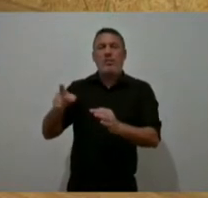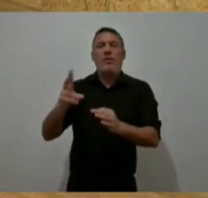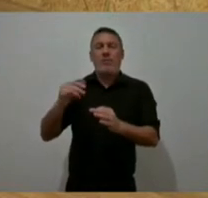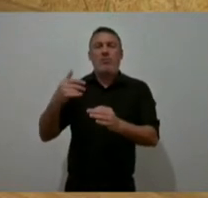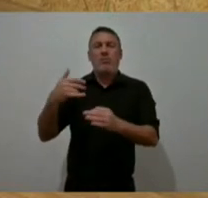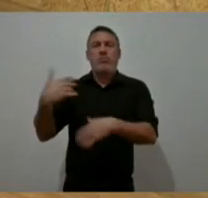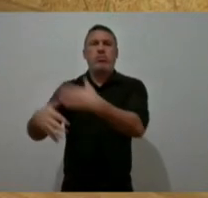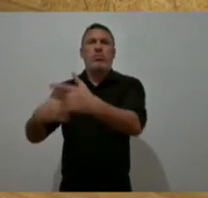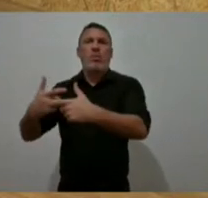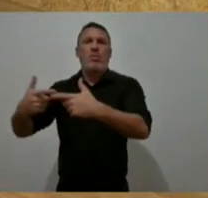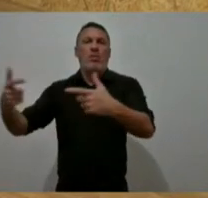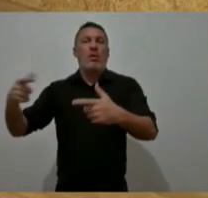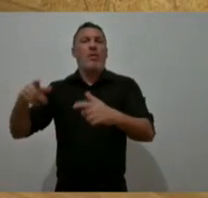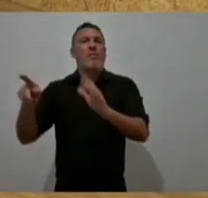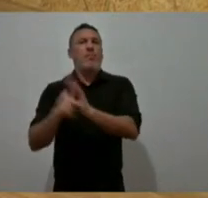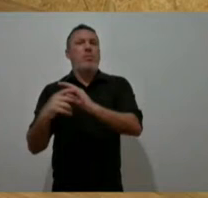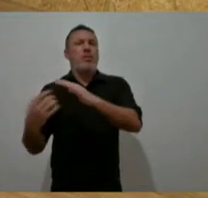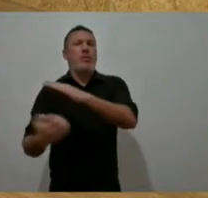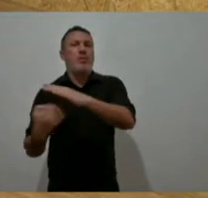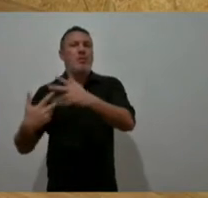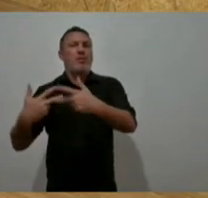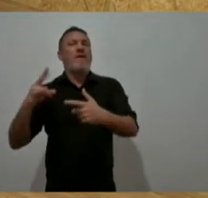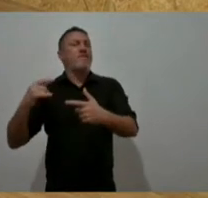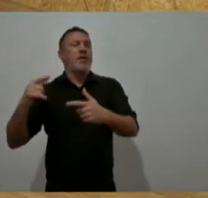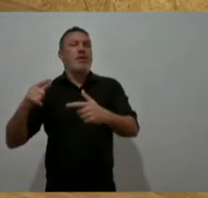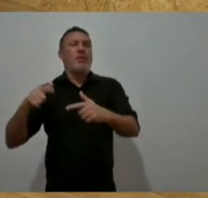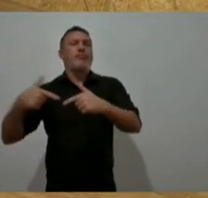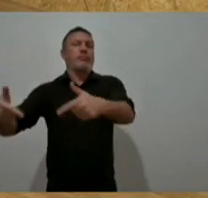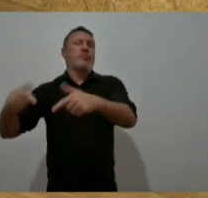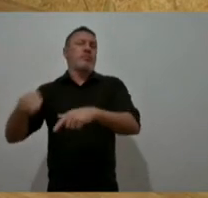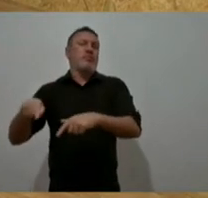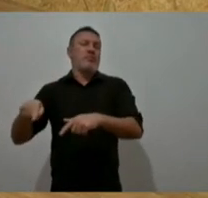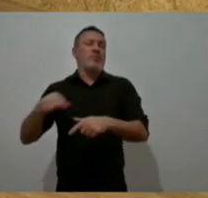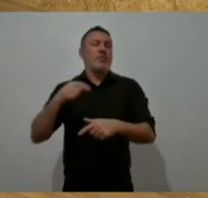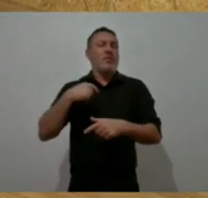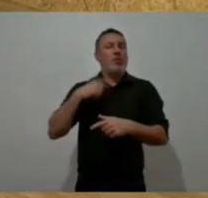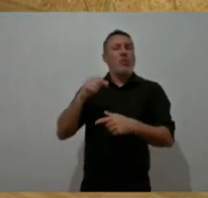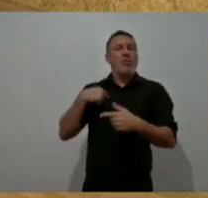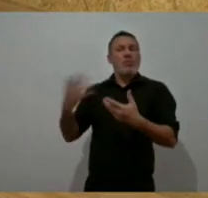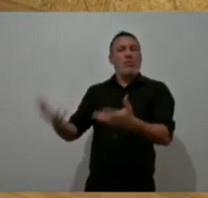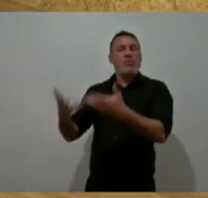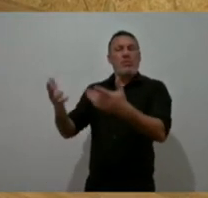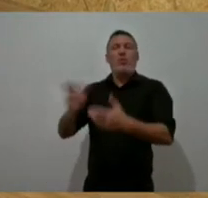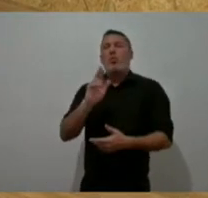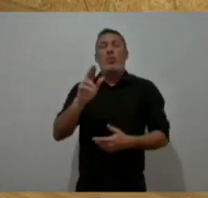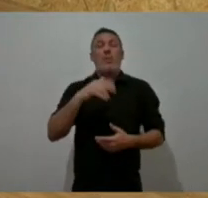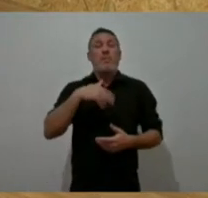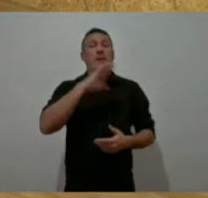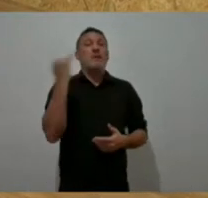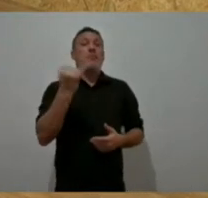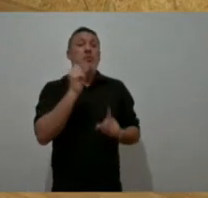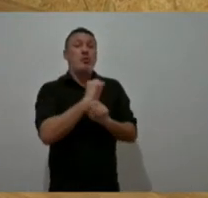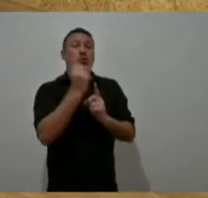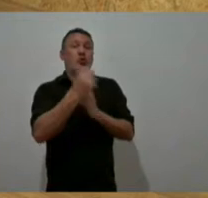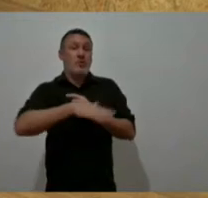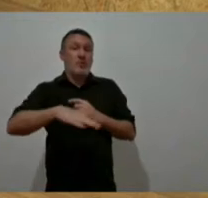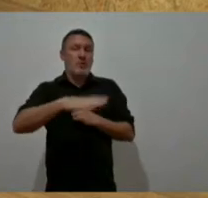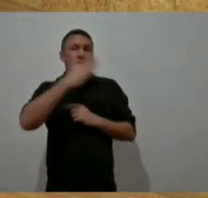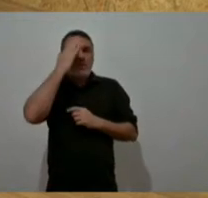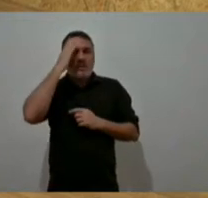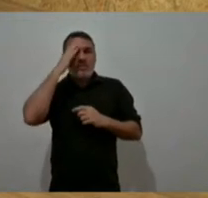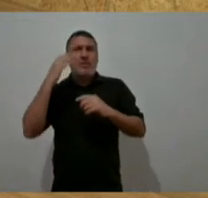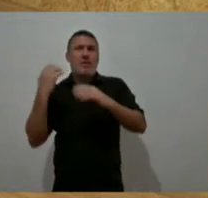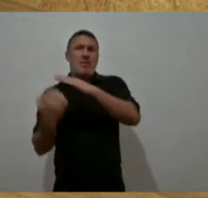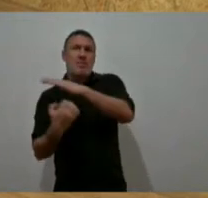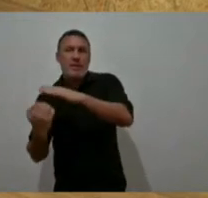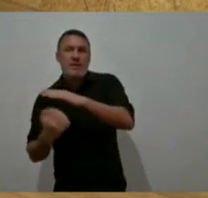fazer a coisa andar. É muito mais importante que a sociedade como um todo, as empresas como um todo,